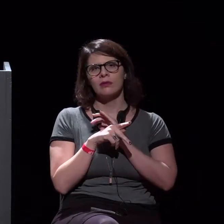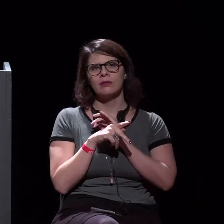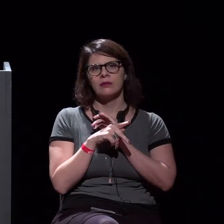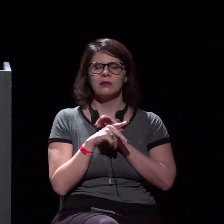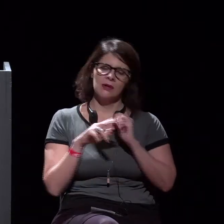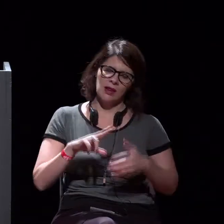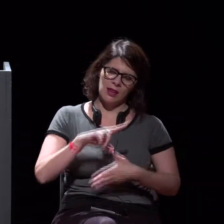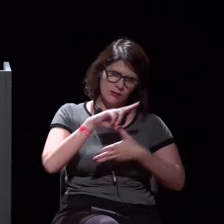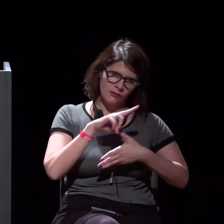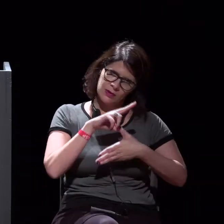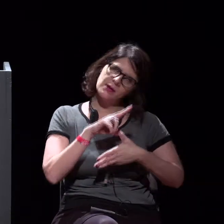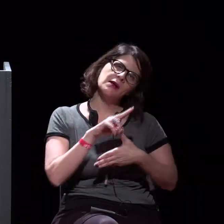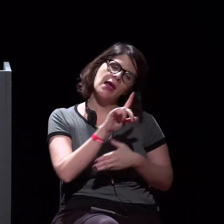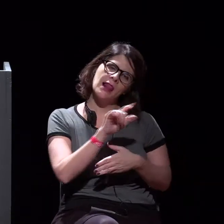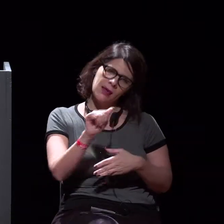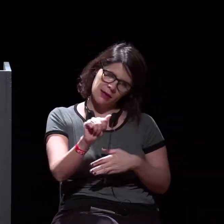America and LA.